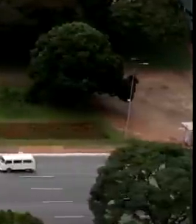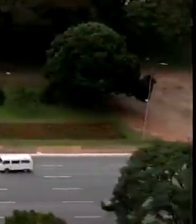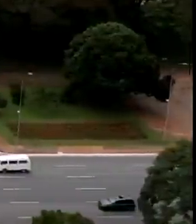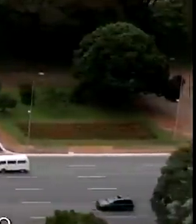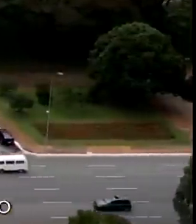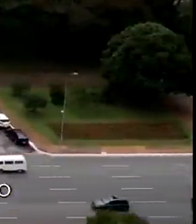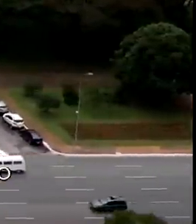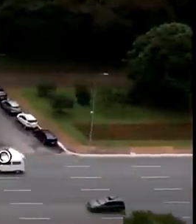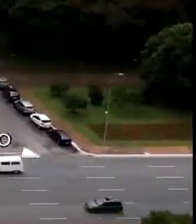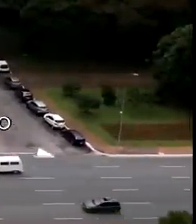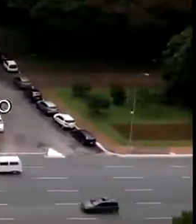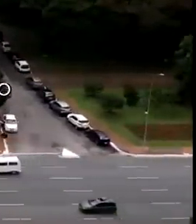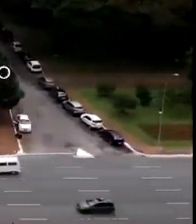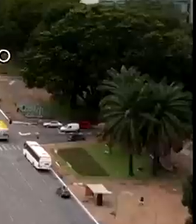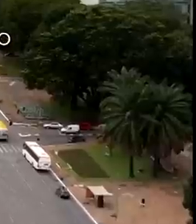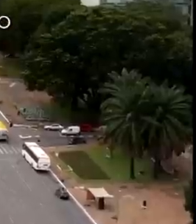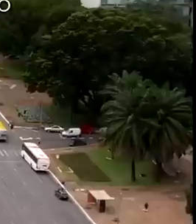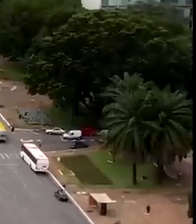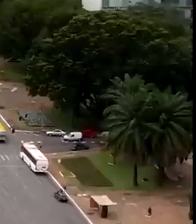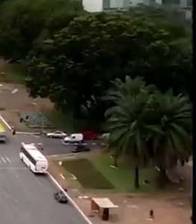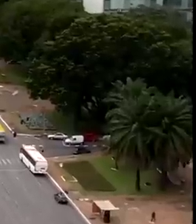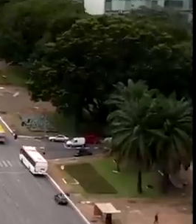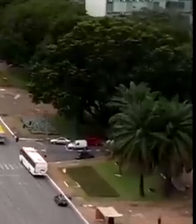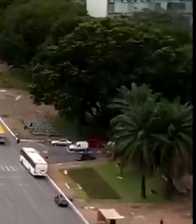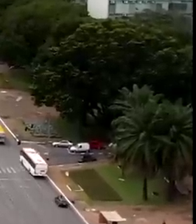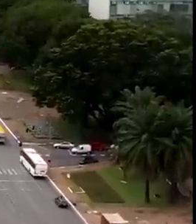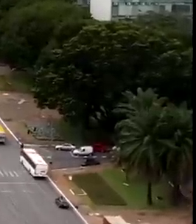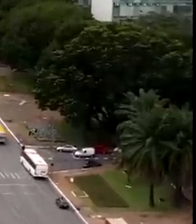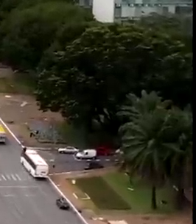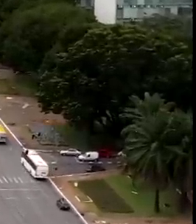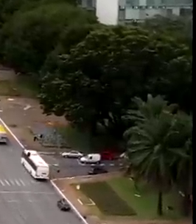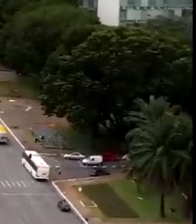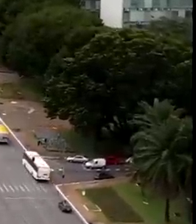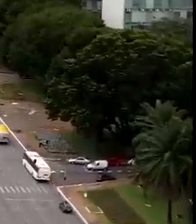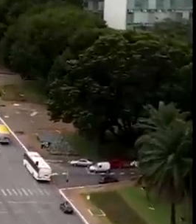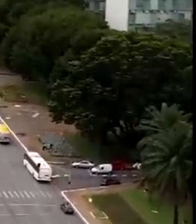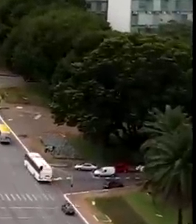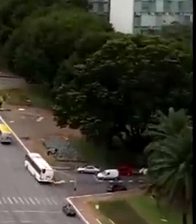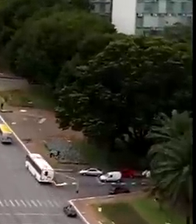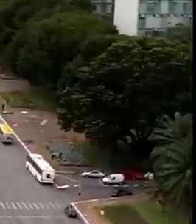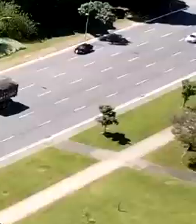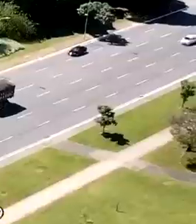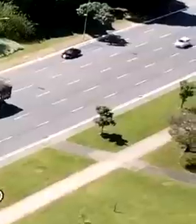E aí E aí